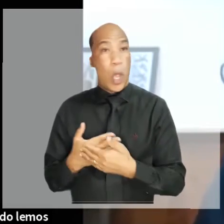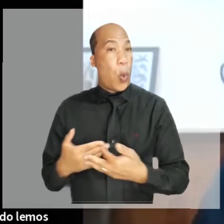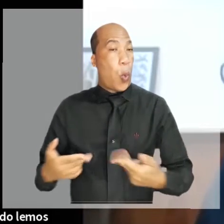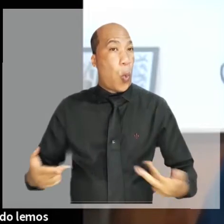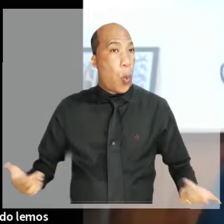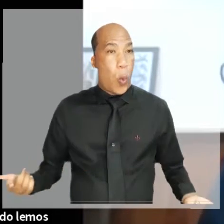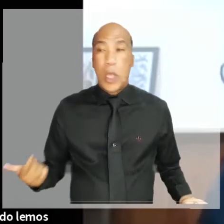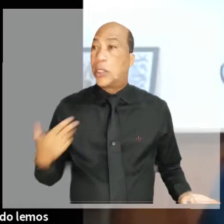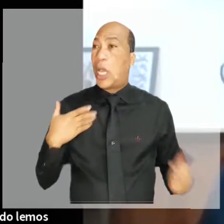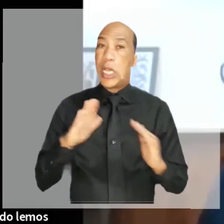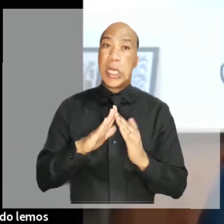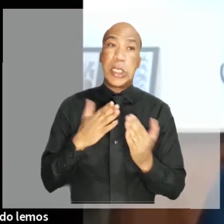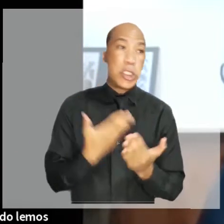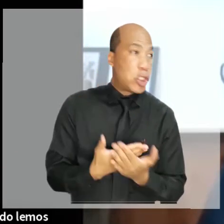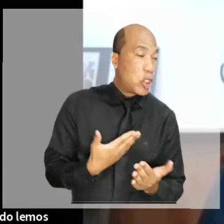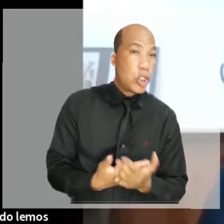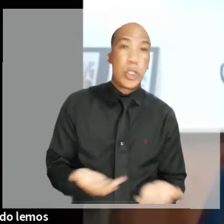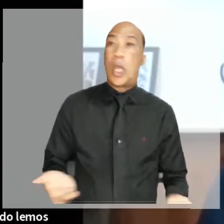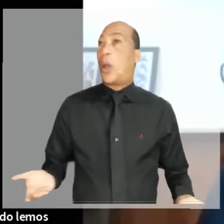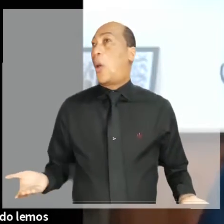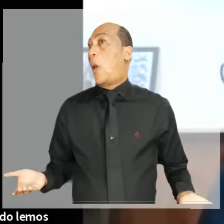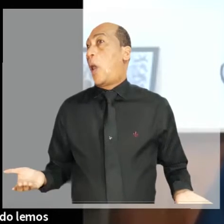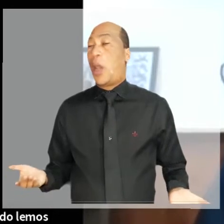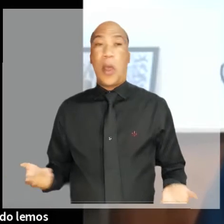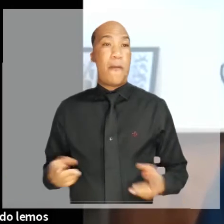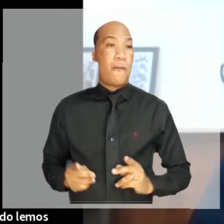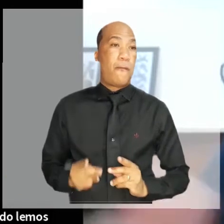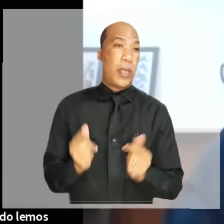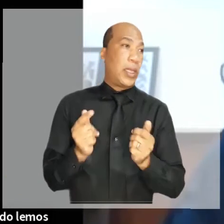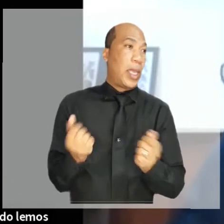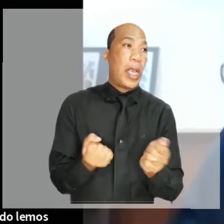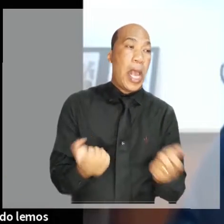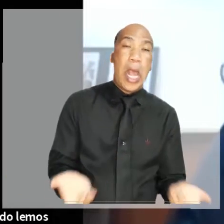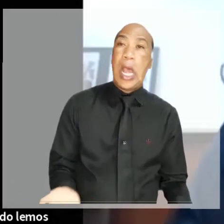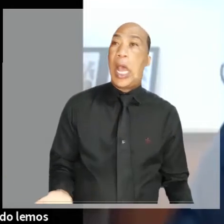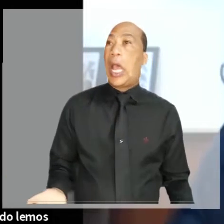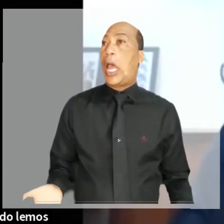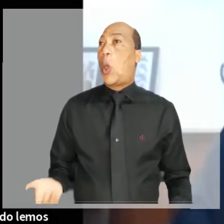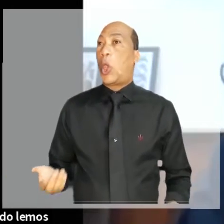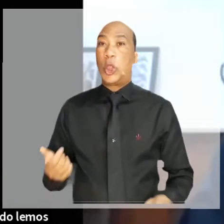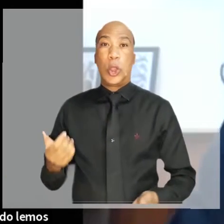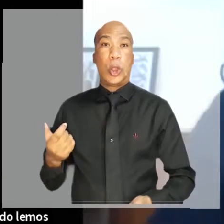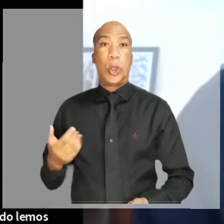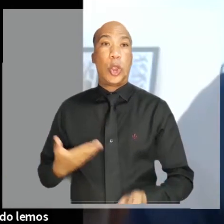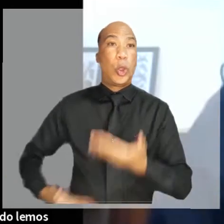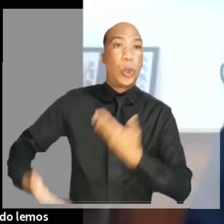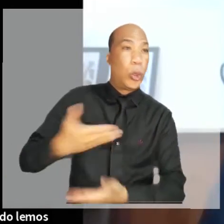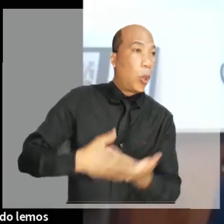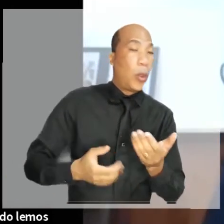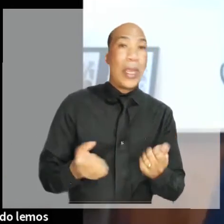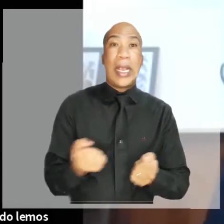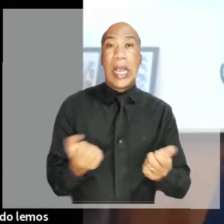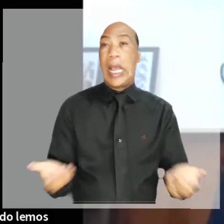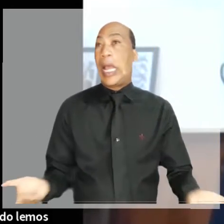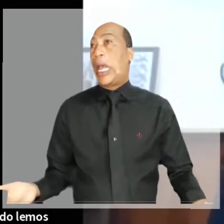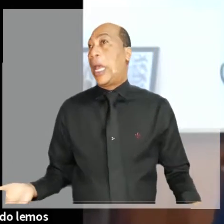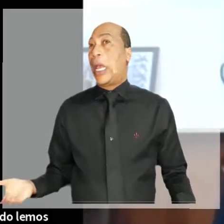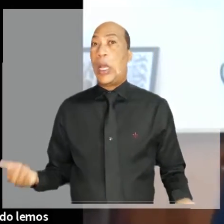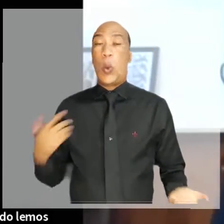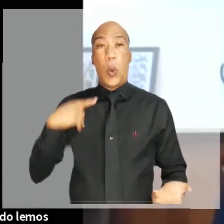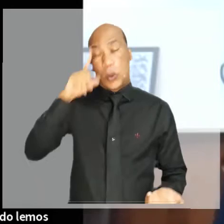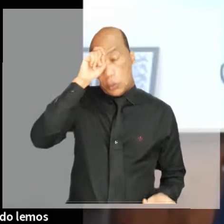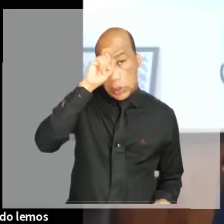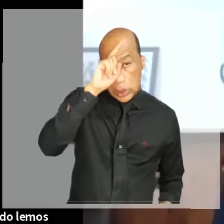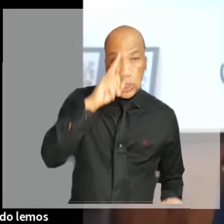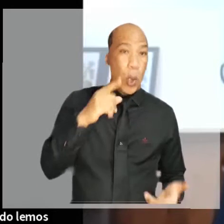público, a você fazer uma transferência de veículo e qualquer outra coisa, você está num único lugar. Então, isso, na